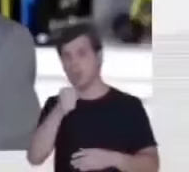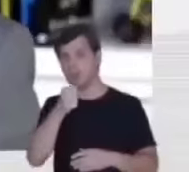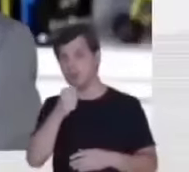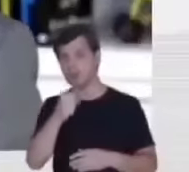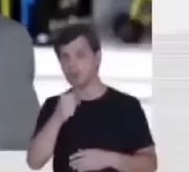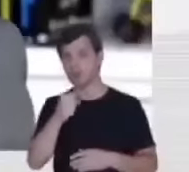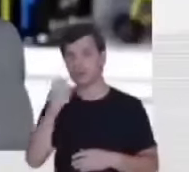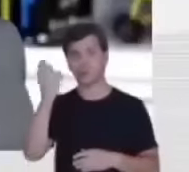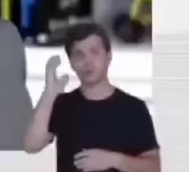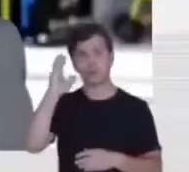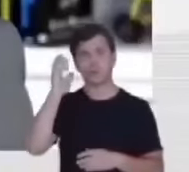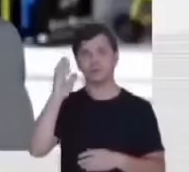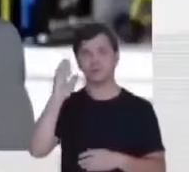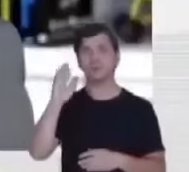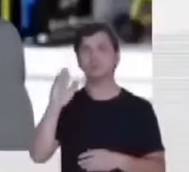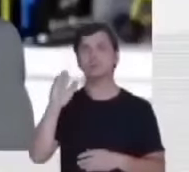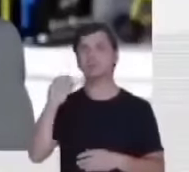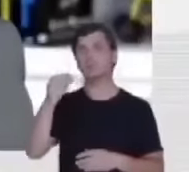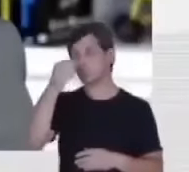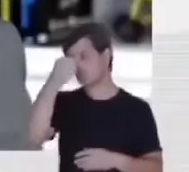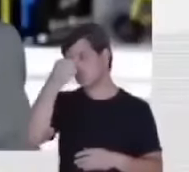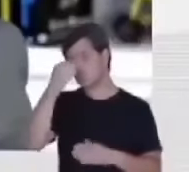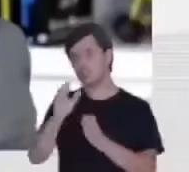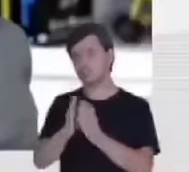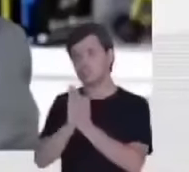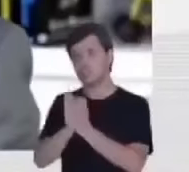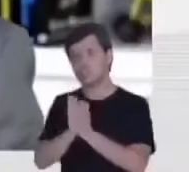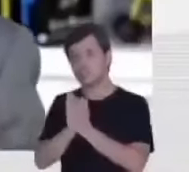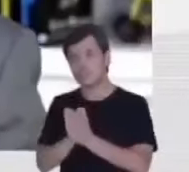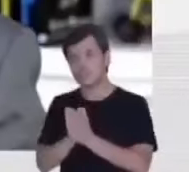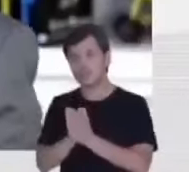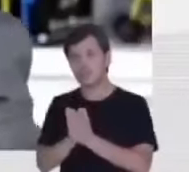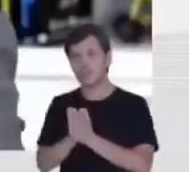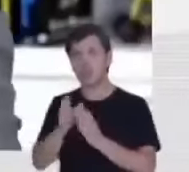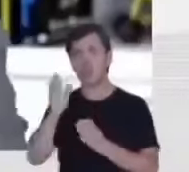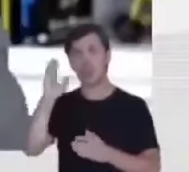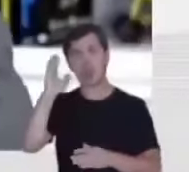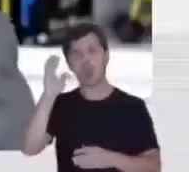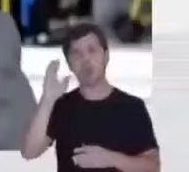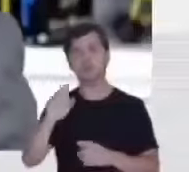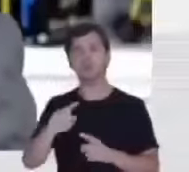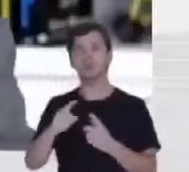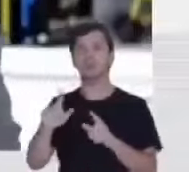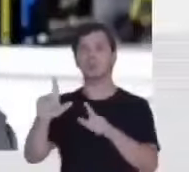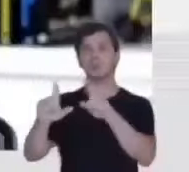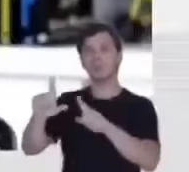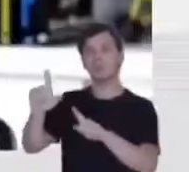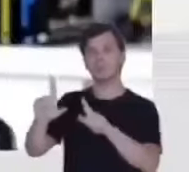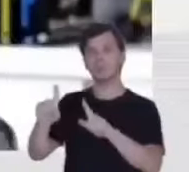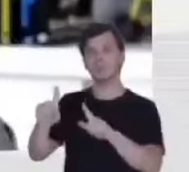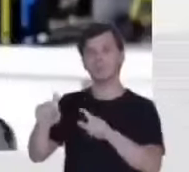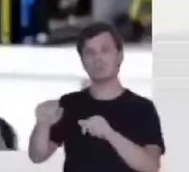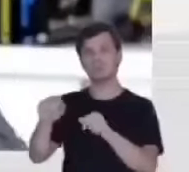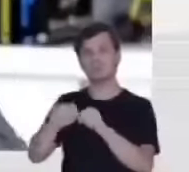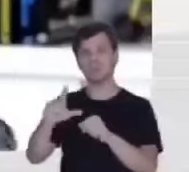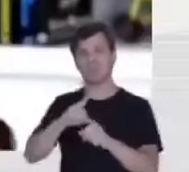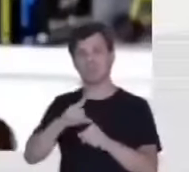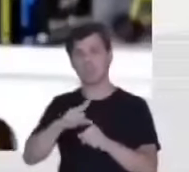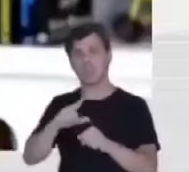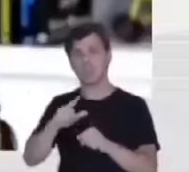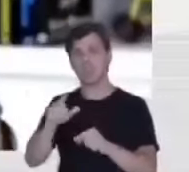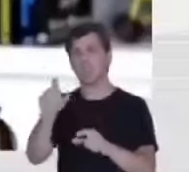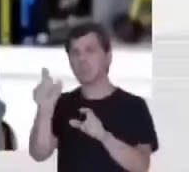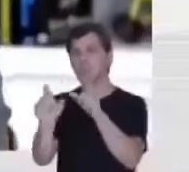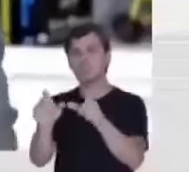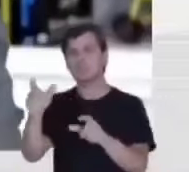PT, um momento evangélico. Um momento na nossa rádio, na nossa televisão, em que a gente pudesse ter